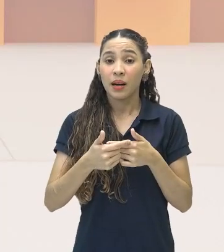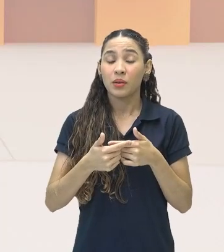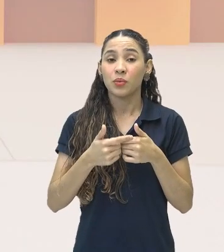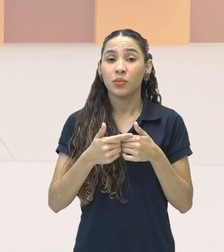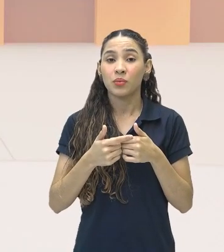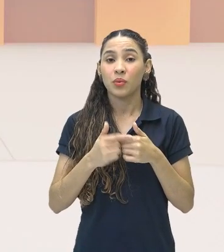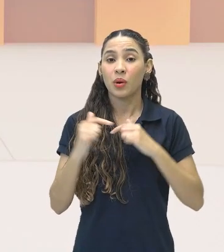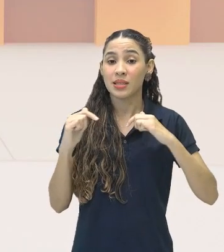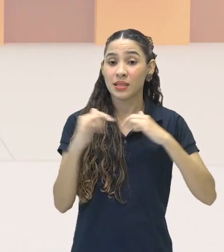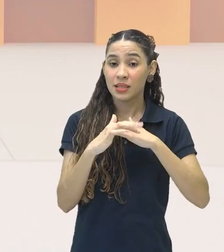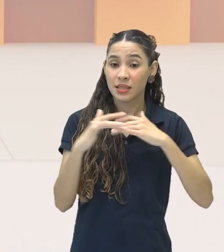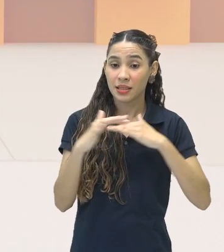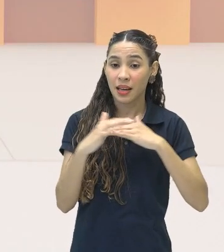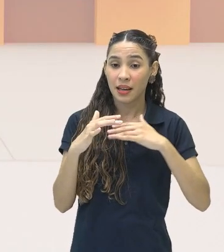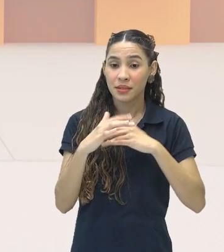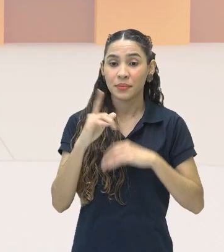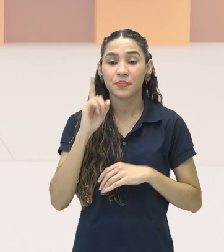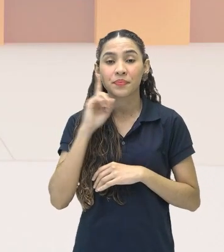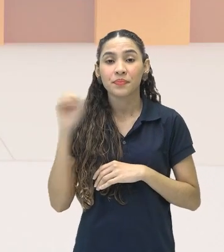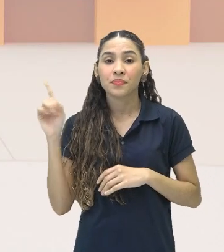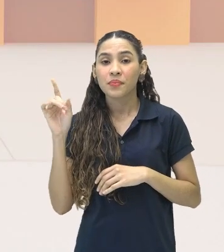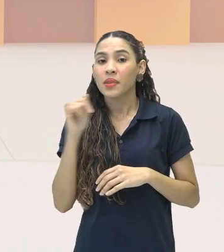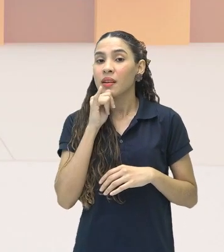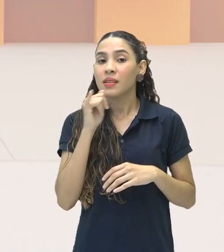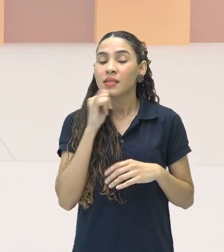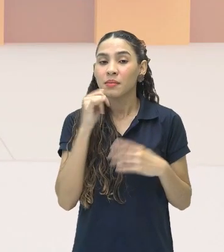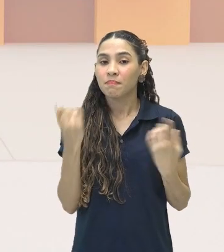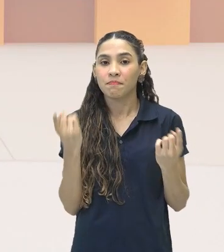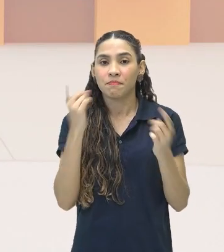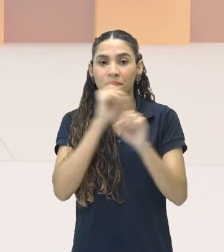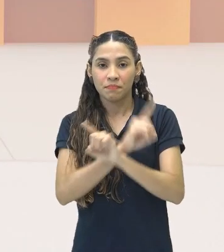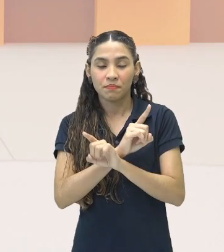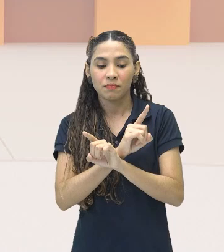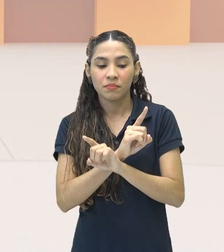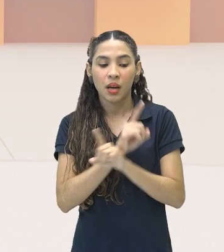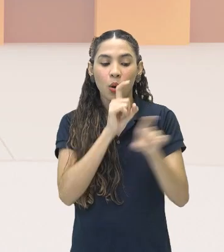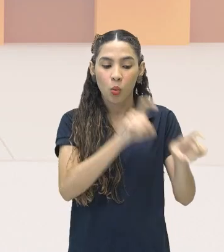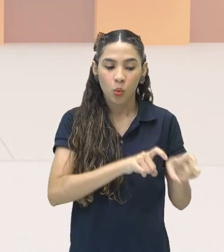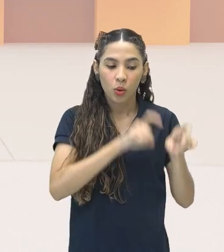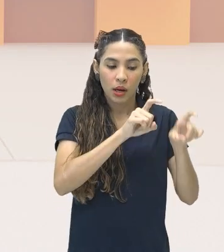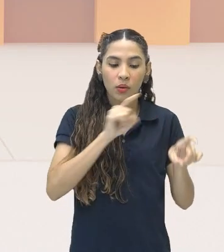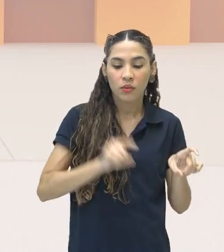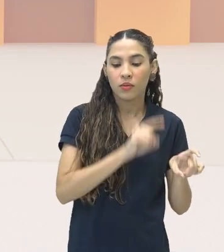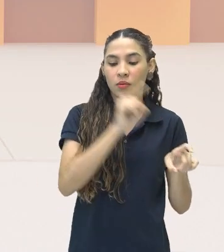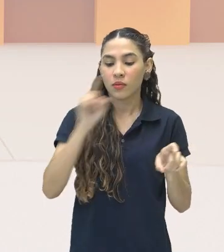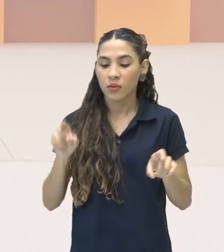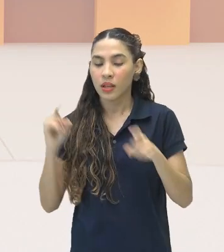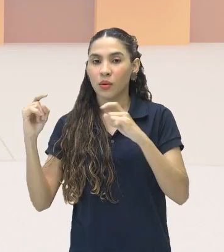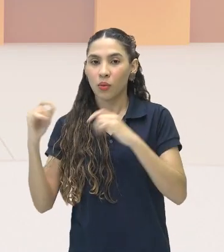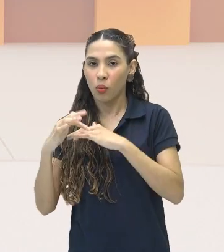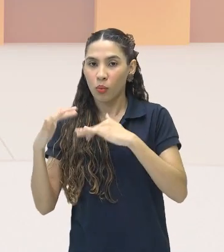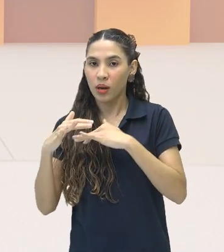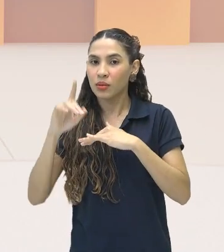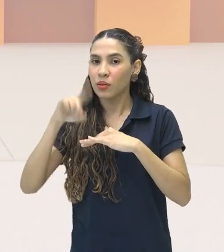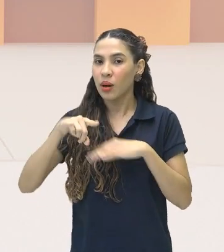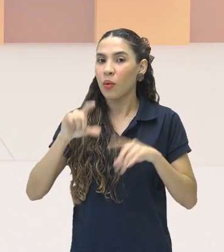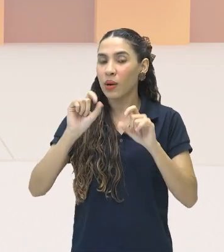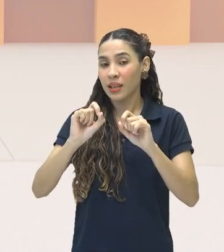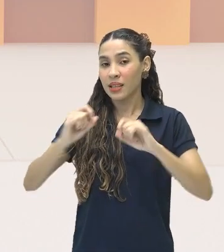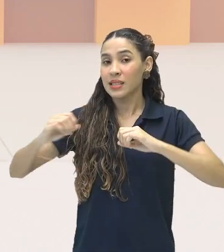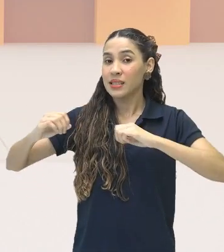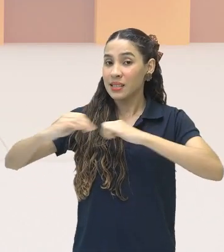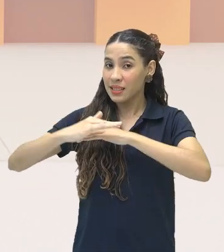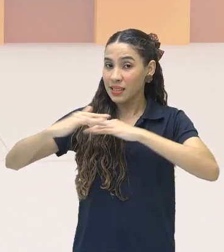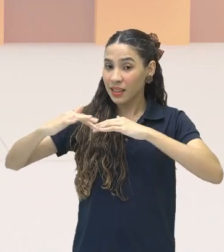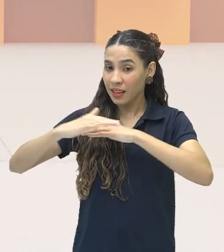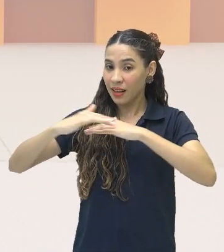trabalho urbano, para fazer essa dobradinha, o rural e urbano, aí nós estamos falando já das